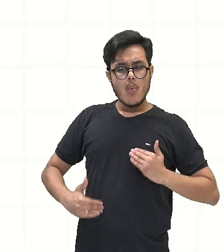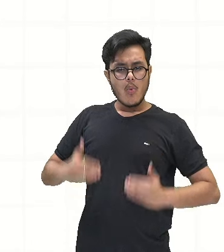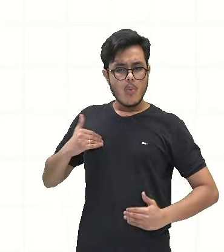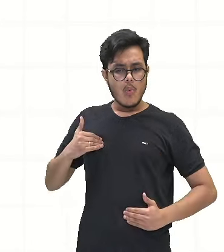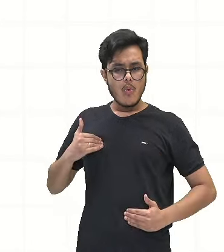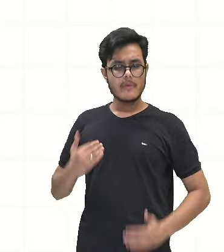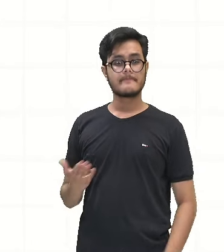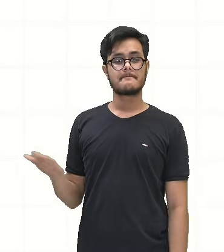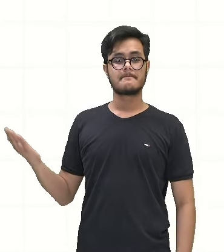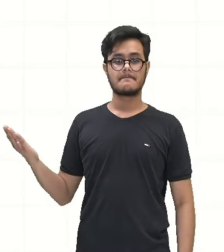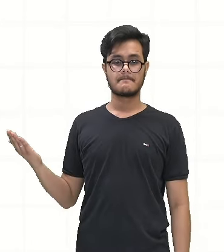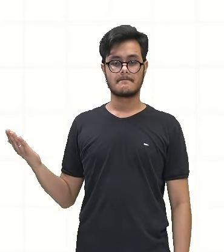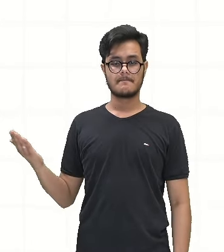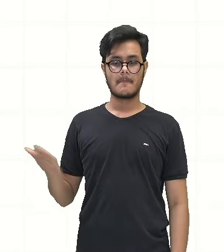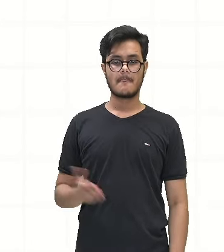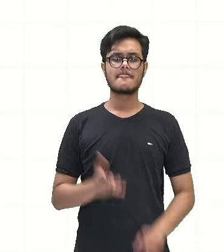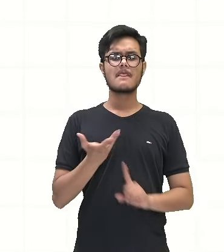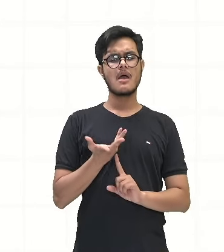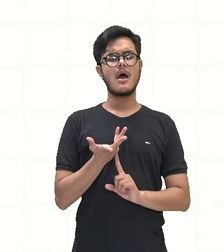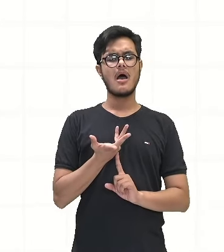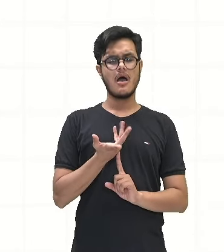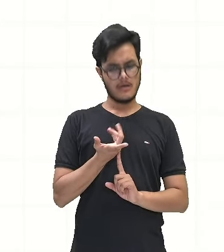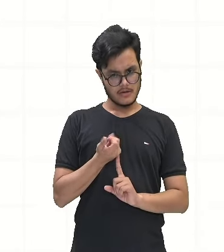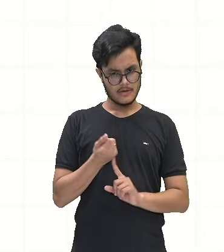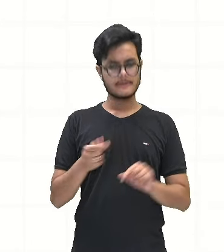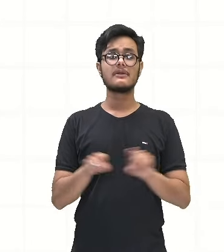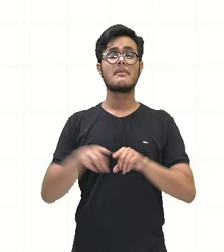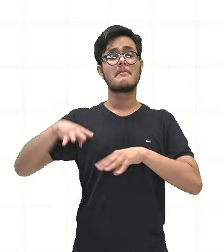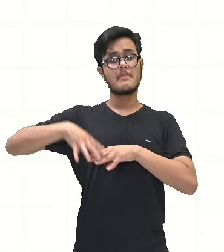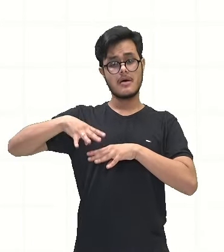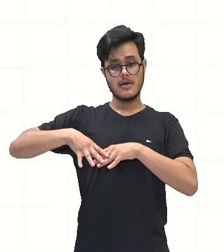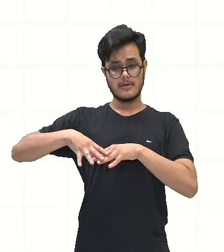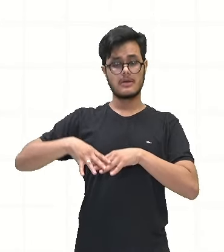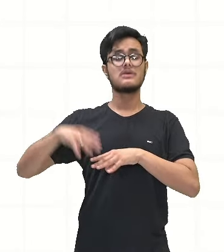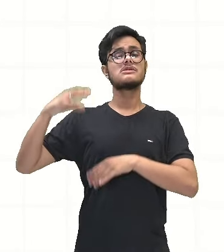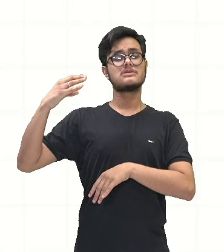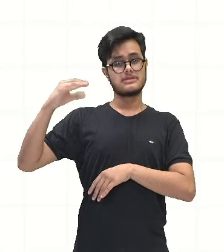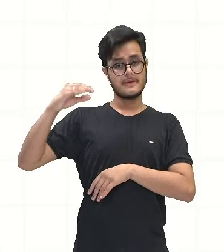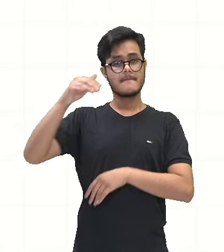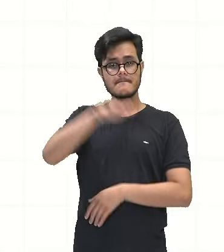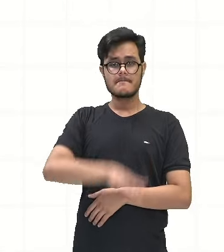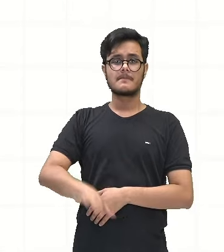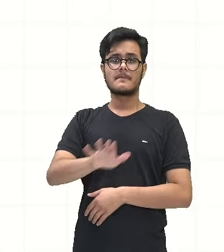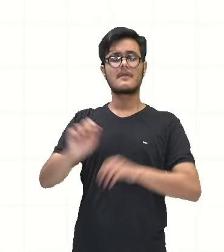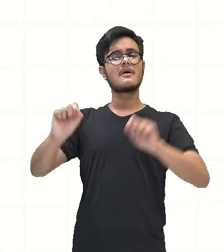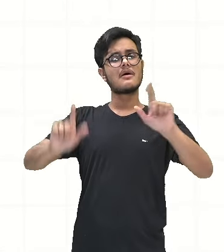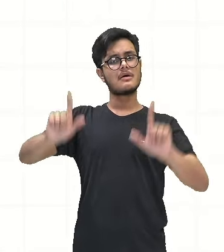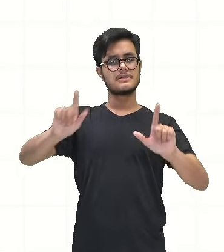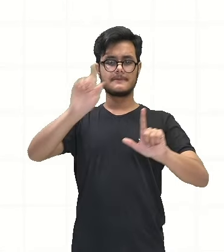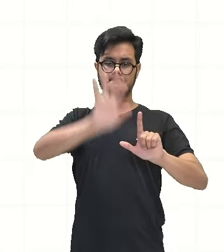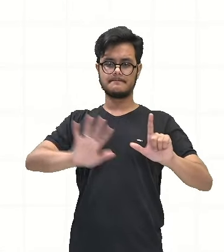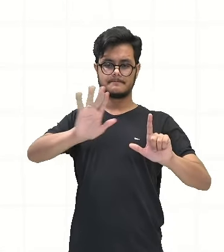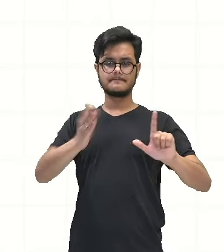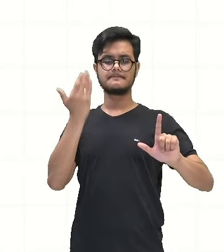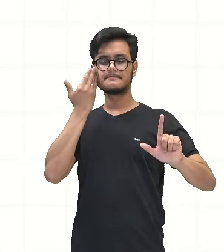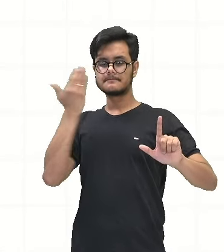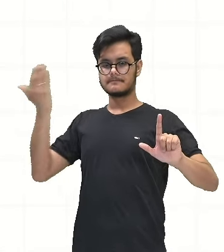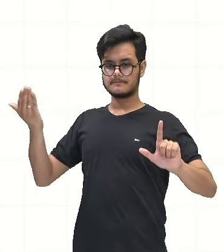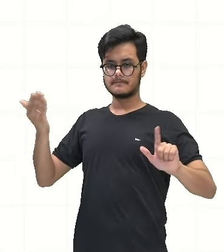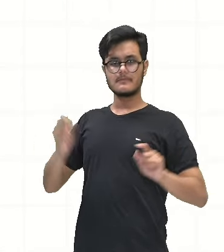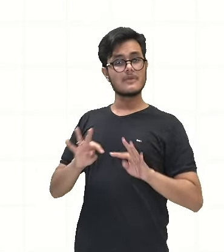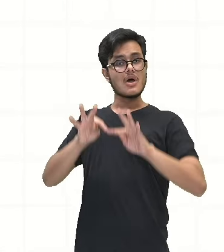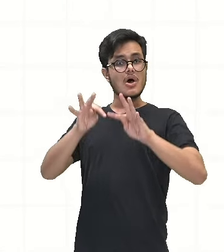a intersecção da arte, também da matemática e da ciência nesta imagem, certo? Então observem aí que tem